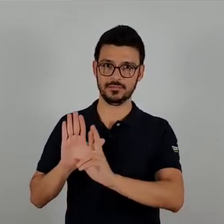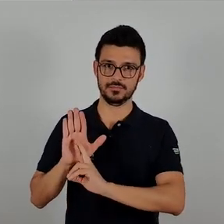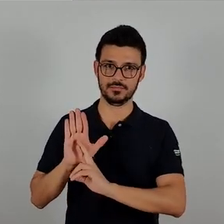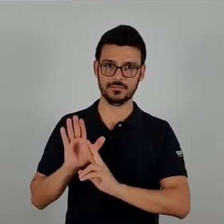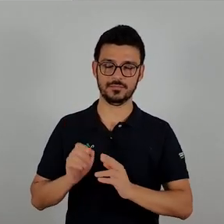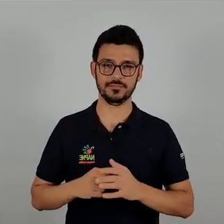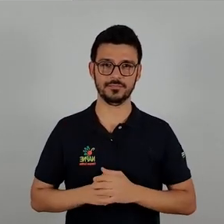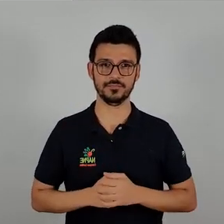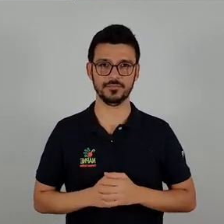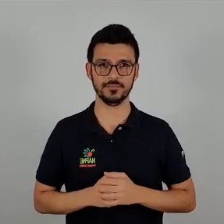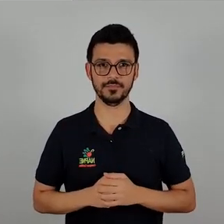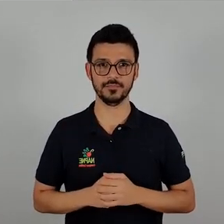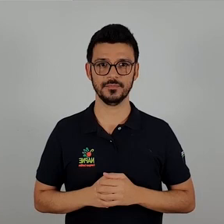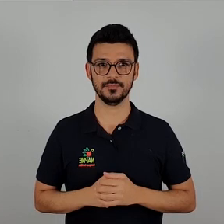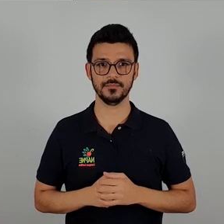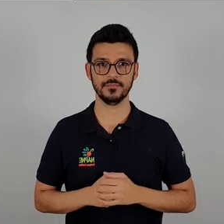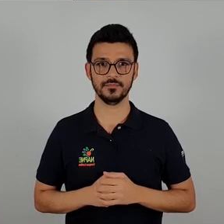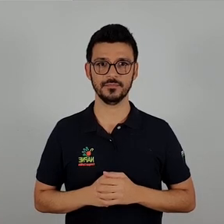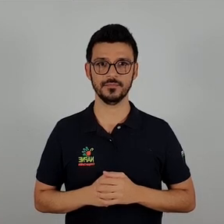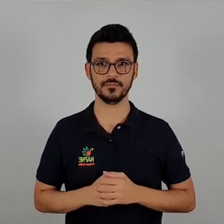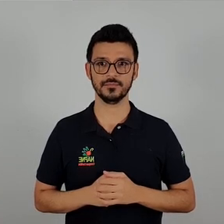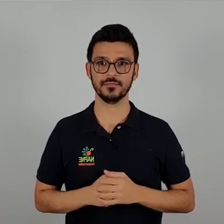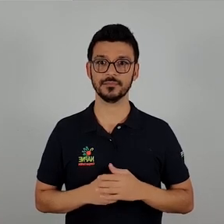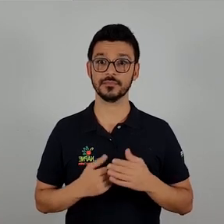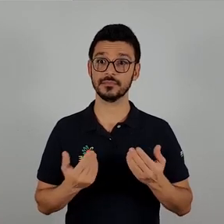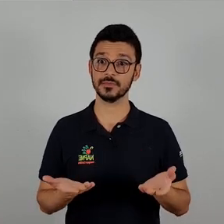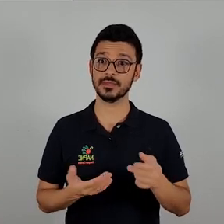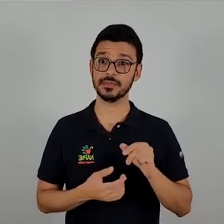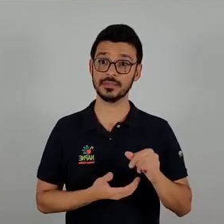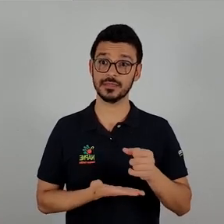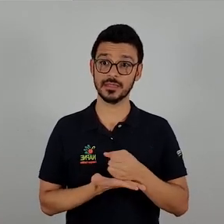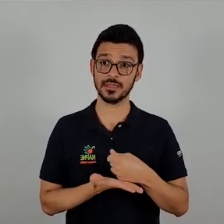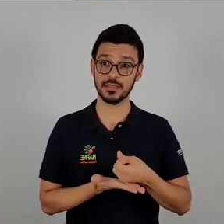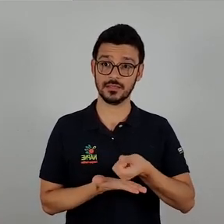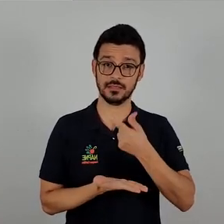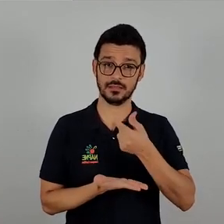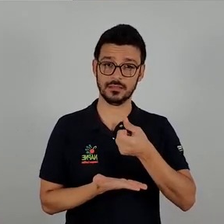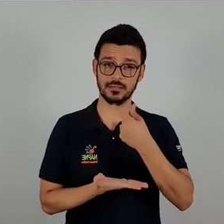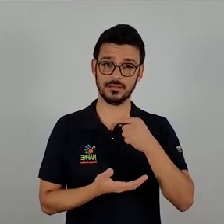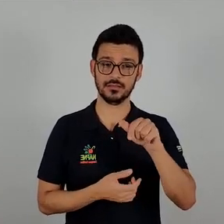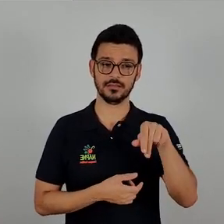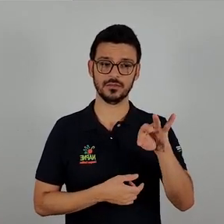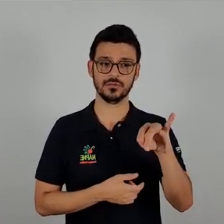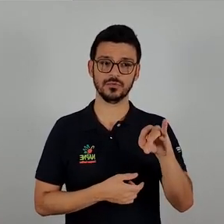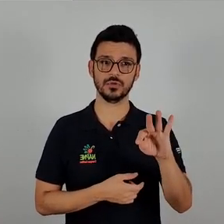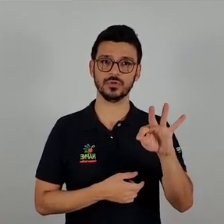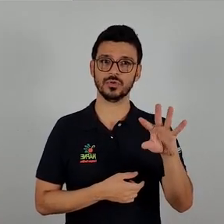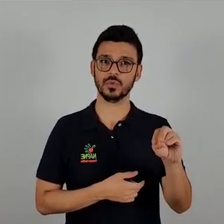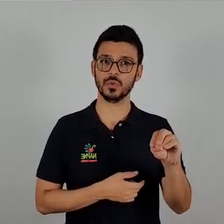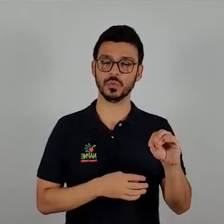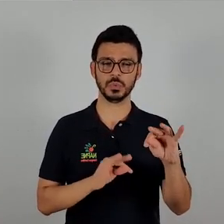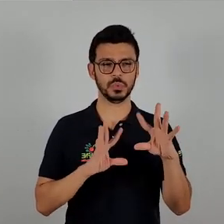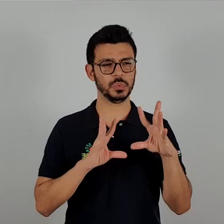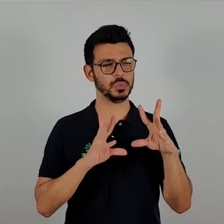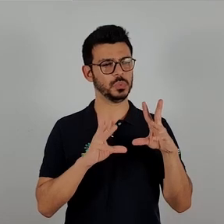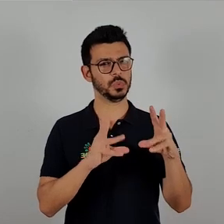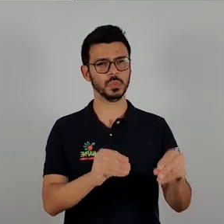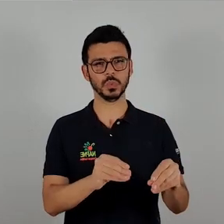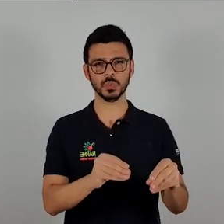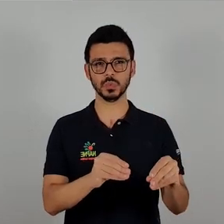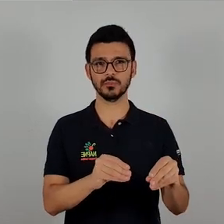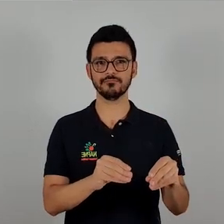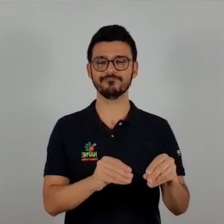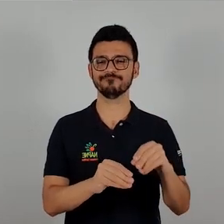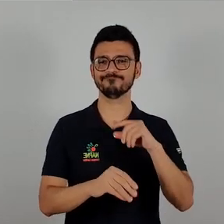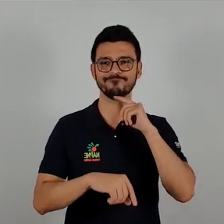Se essas bactérias aqui são provenientes de cásios, né, de derivados de leite e outras coisas, jamais esse cão